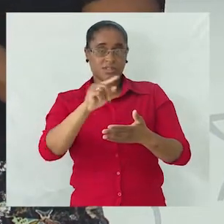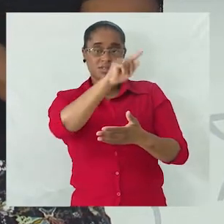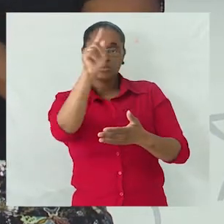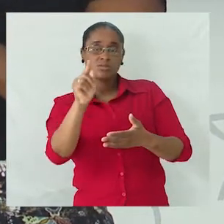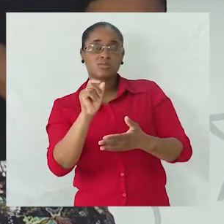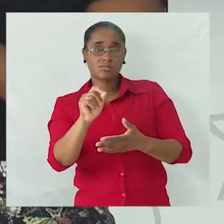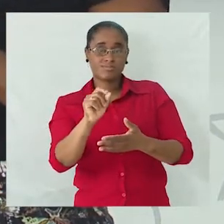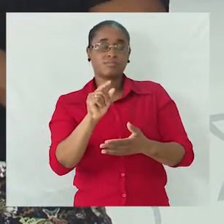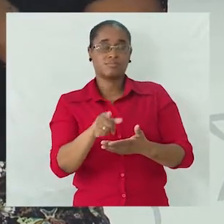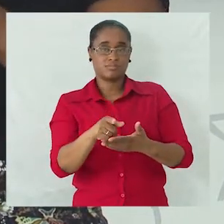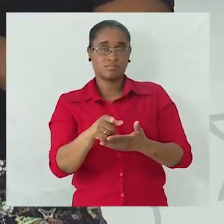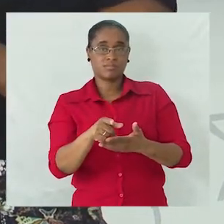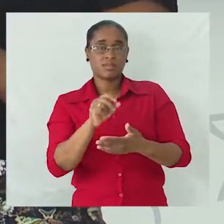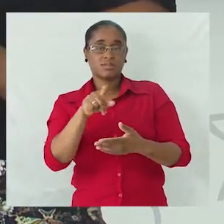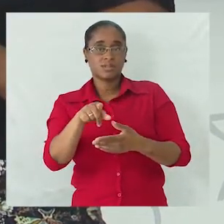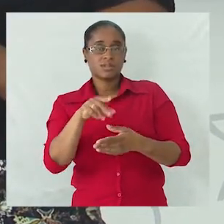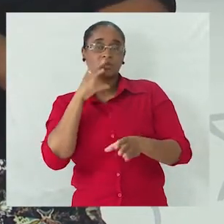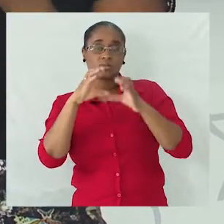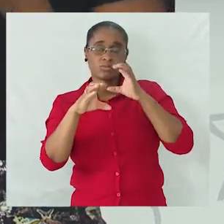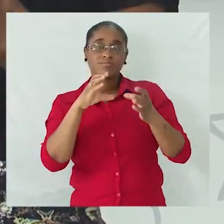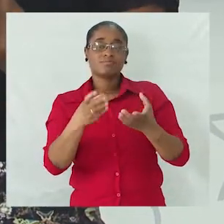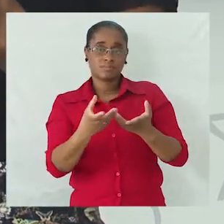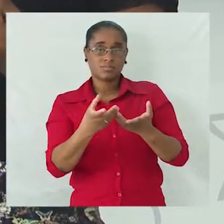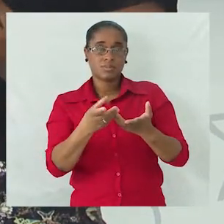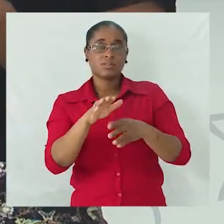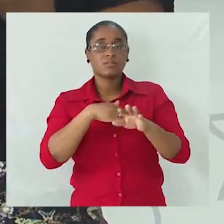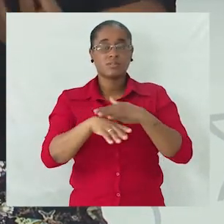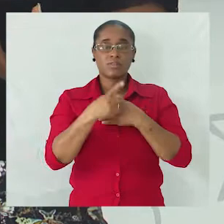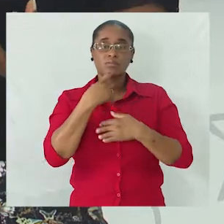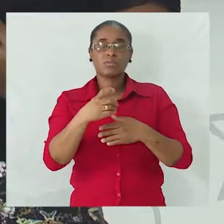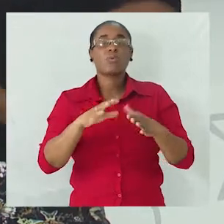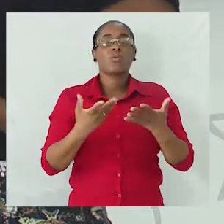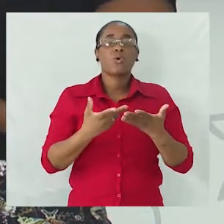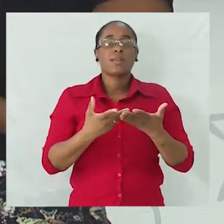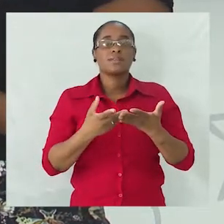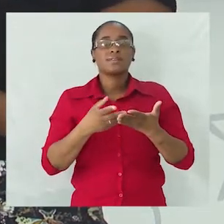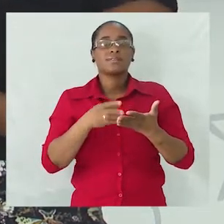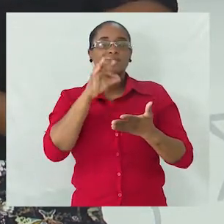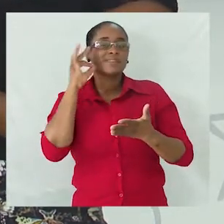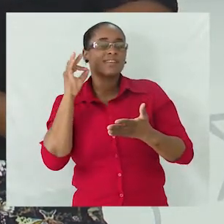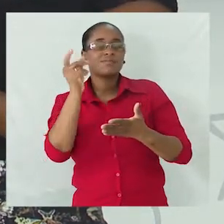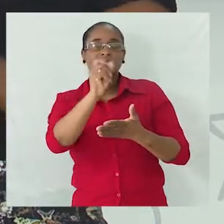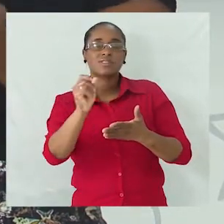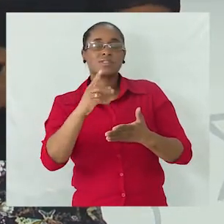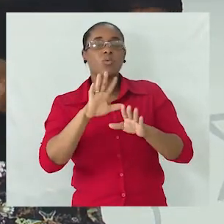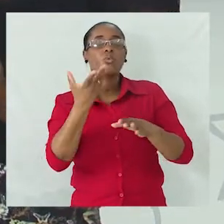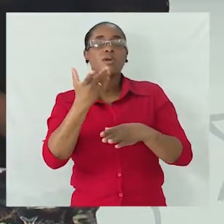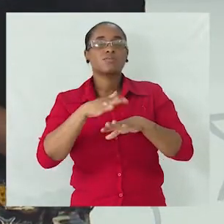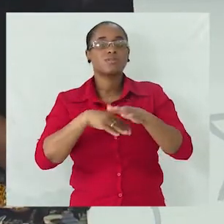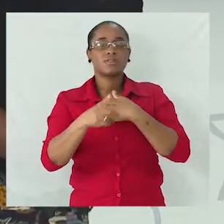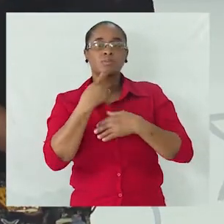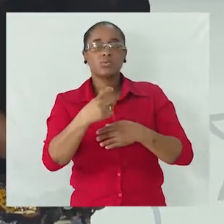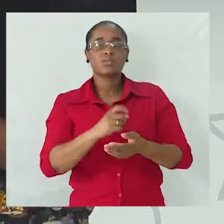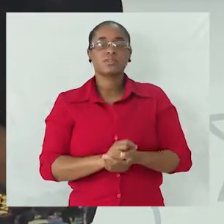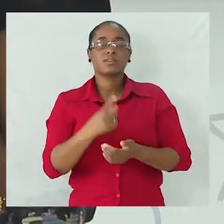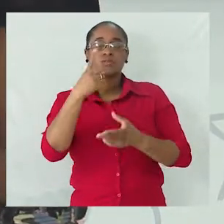a essa intenção comunicativa de fazer perguntas. Qual é o sinal de pontuação que nós colocamos quando estamos a fazer perguntas? Na escrita,